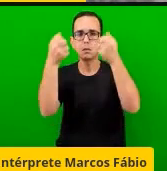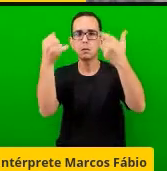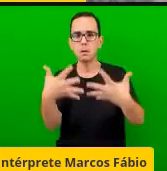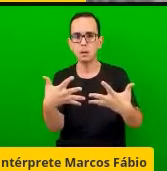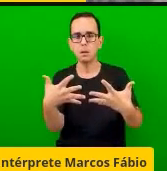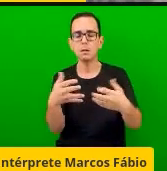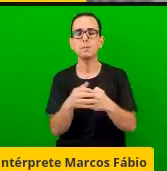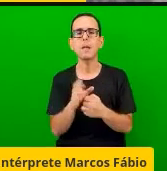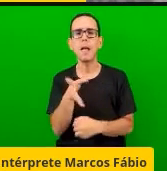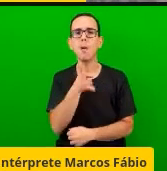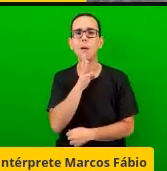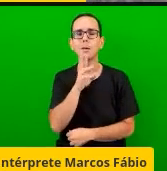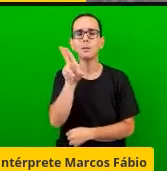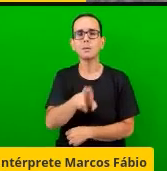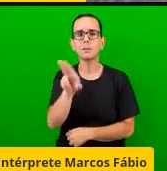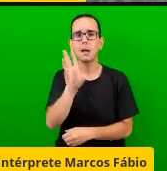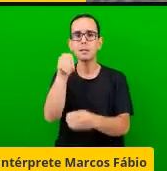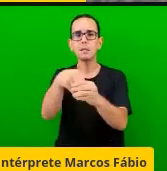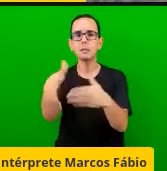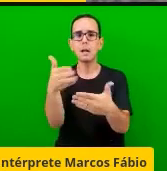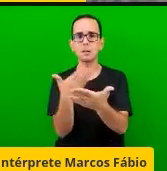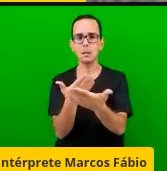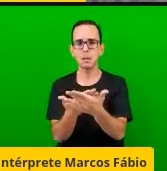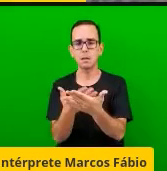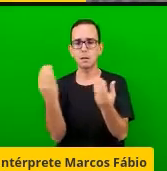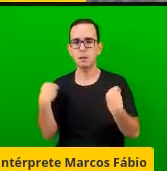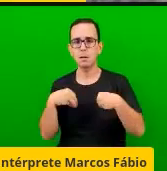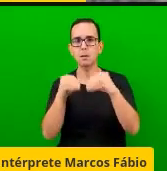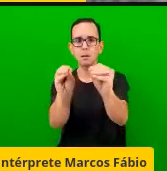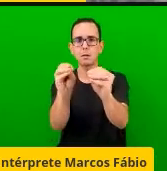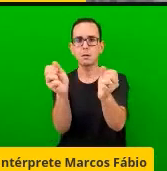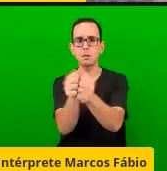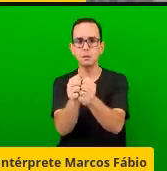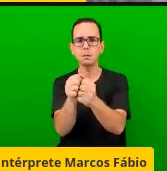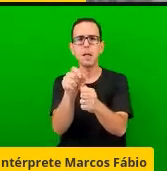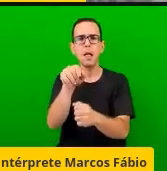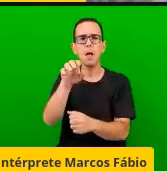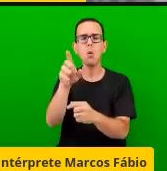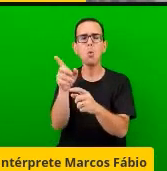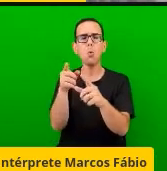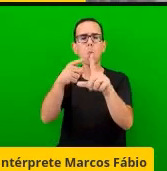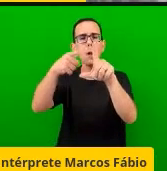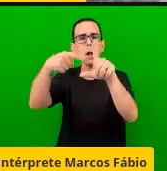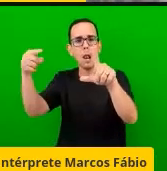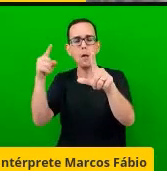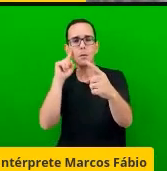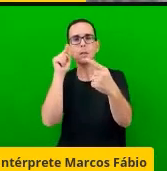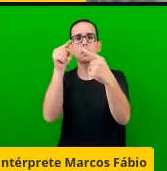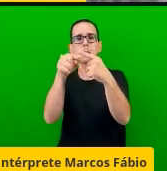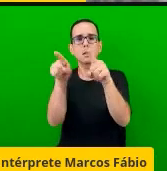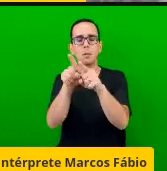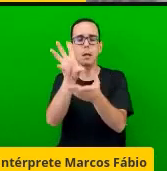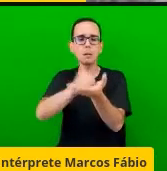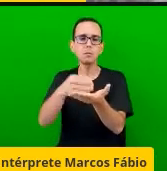conhecimento utilizável em sala de aula, a gente traz aqui um gráfico que está presente num livro didático. Então, a gente